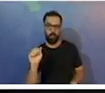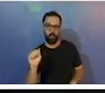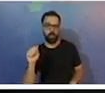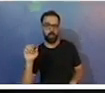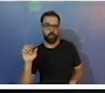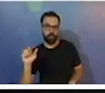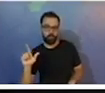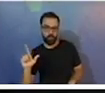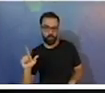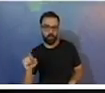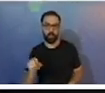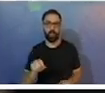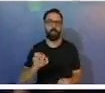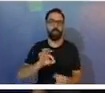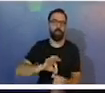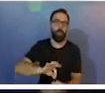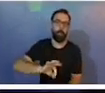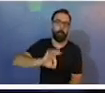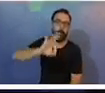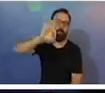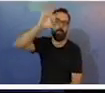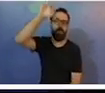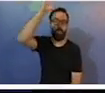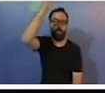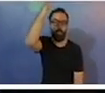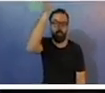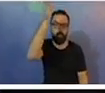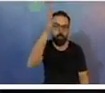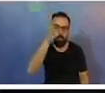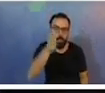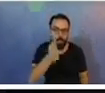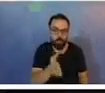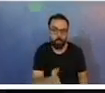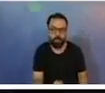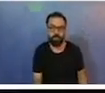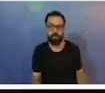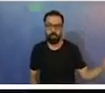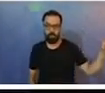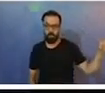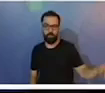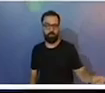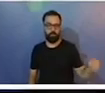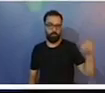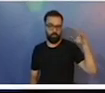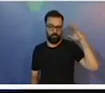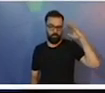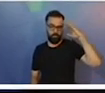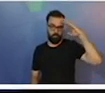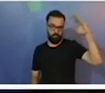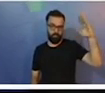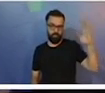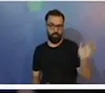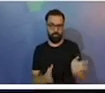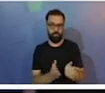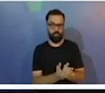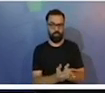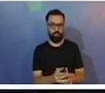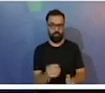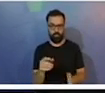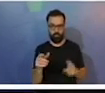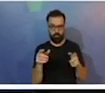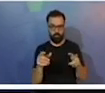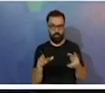Lembrem disso, porque agora nós vamos ver também. E tem um outro fuzileiro aqui, né, parceiro dela. Fiquem